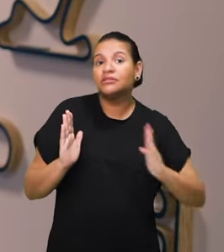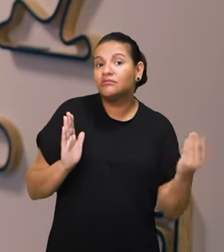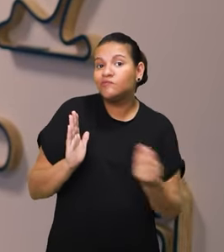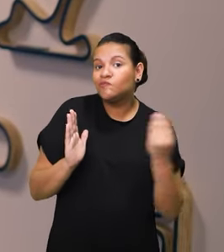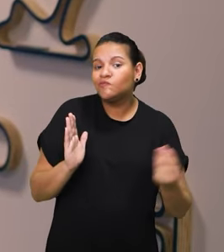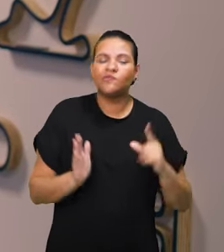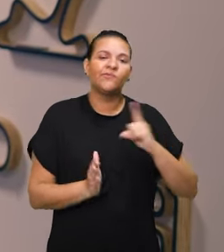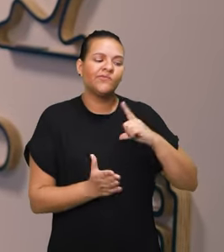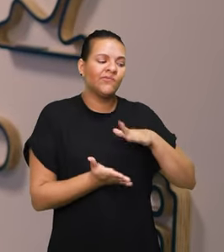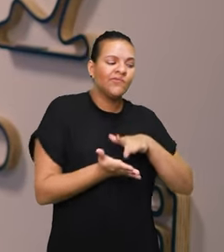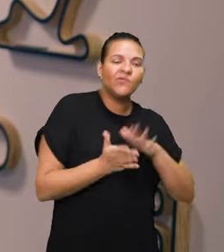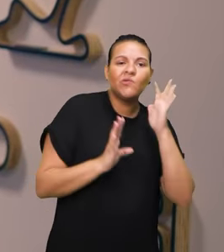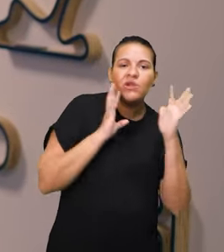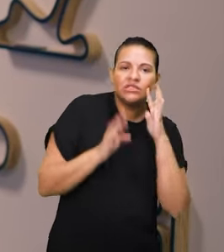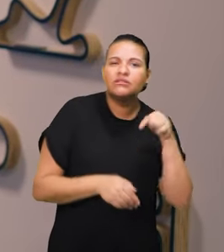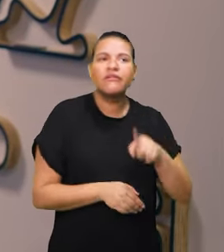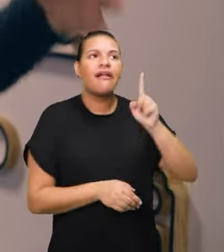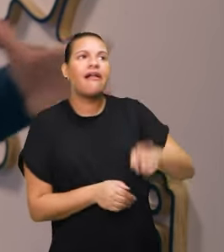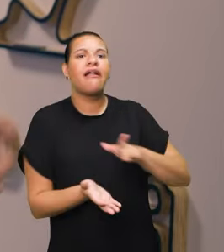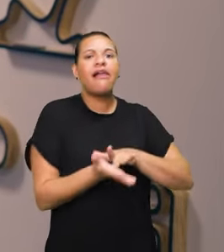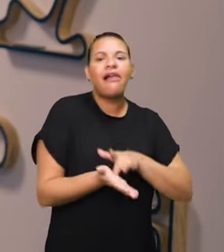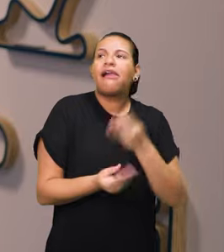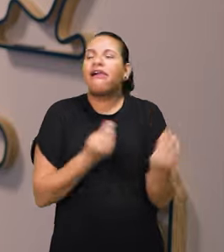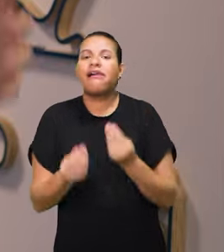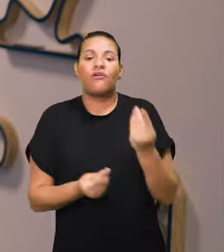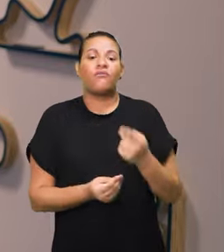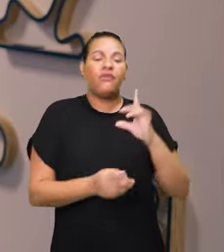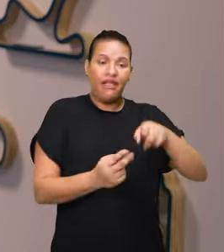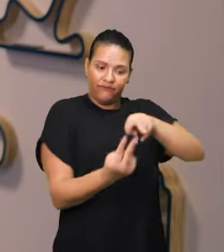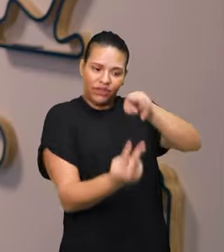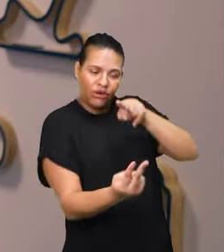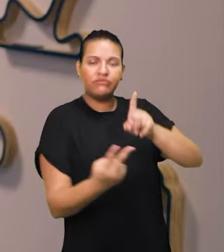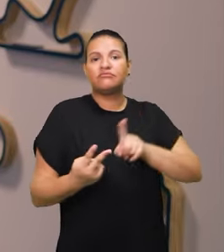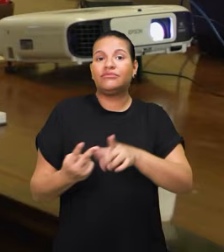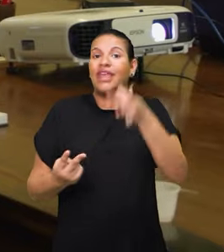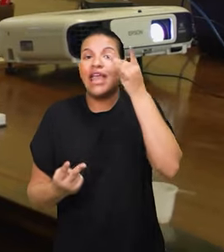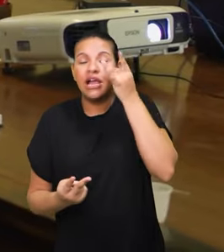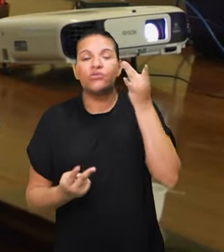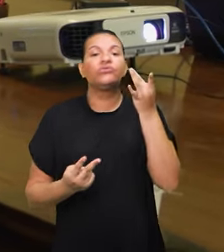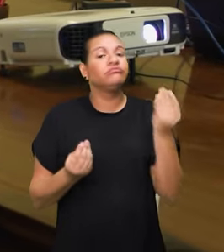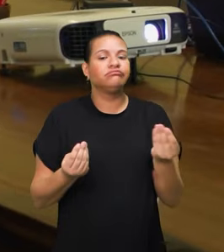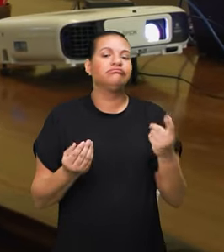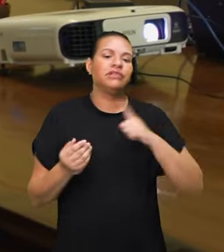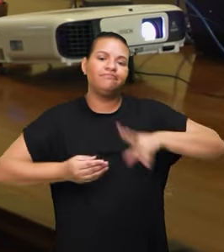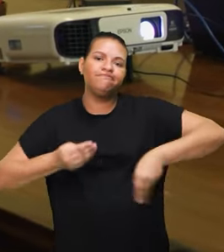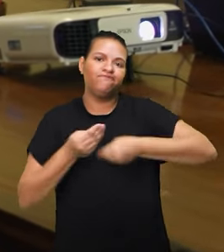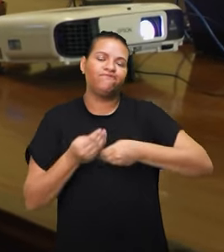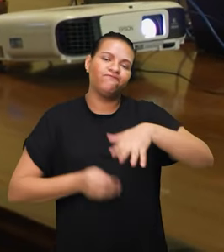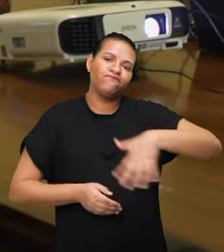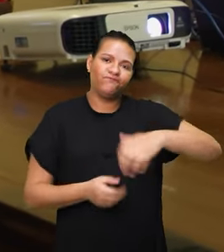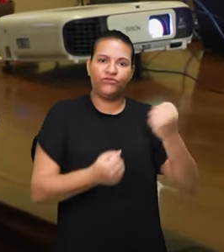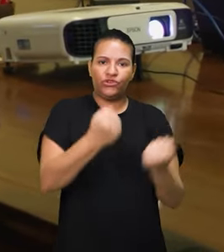entender todo o processo que tá sendo gerado simulações virtuais simulações reais que a gente vai fazer e é um carro que a gente quer homologar né